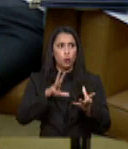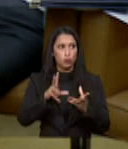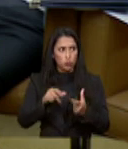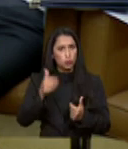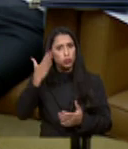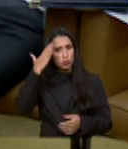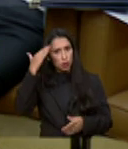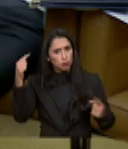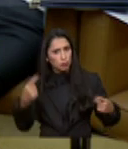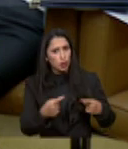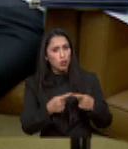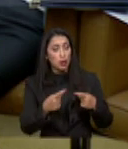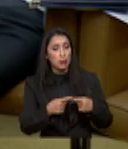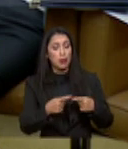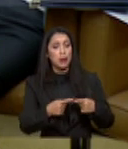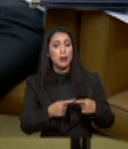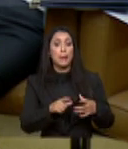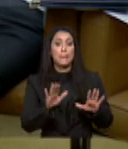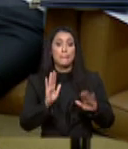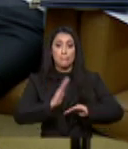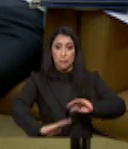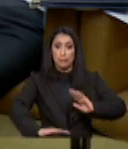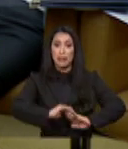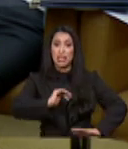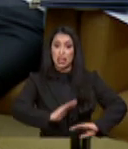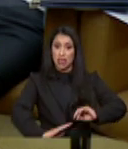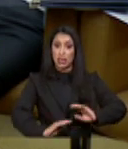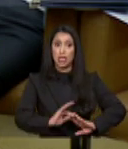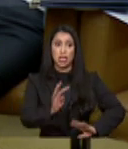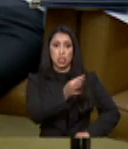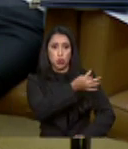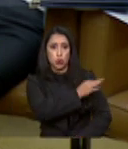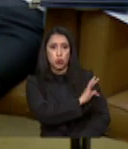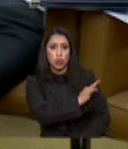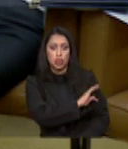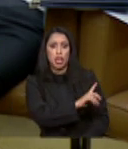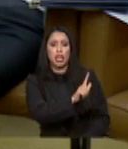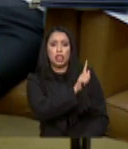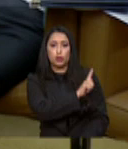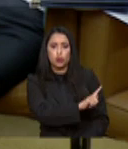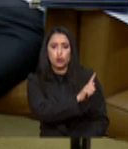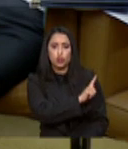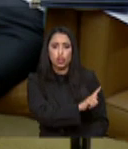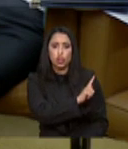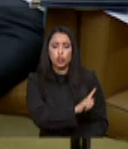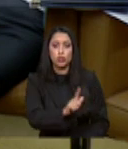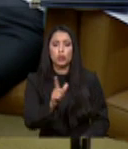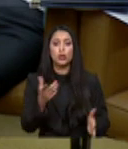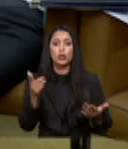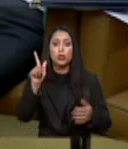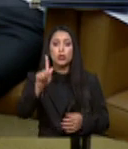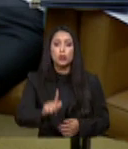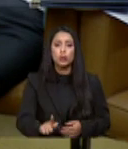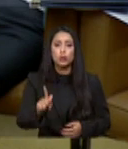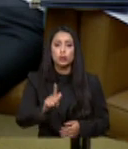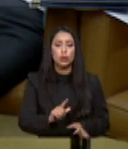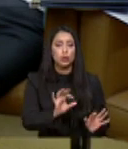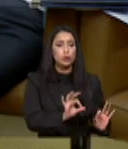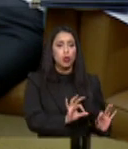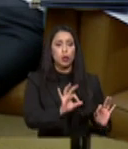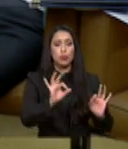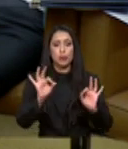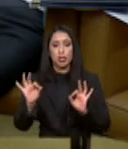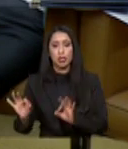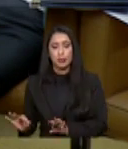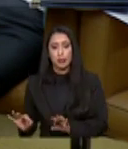internacional, inclusive, quanto à competência do INPE, a competência de seus técnicos, de seus gestores, no acompanhamento do desmatamento